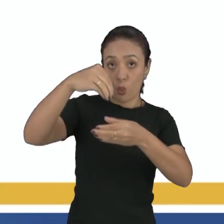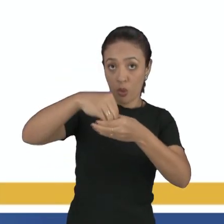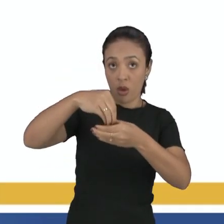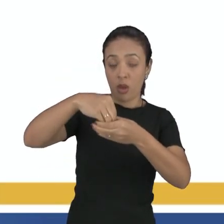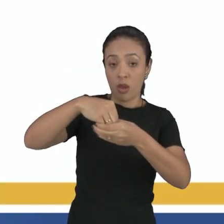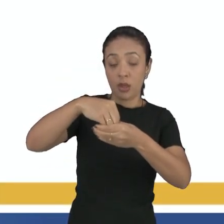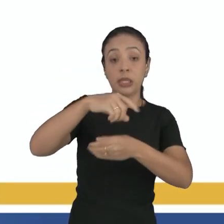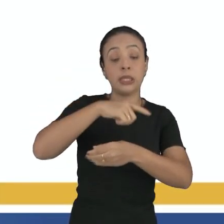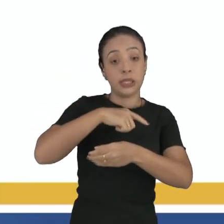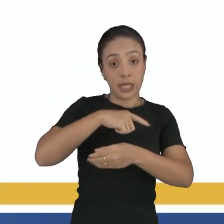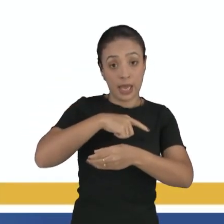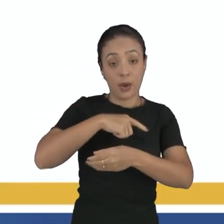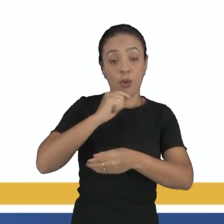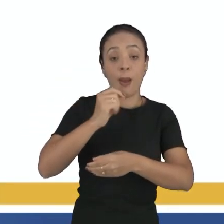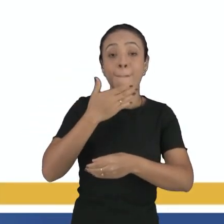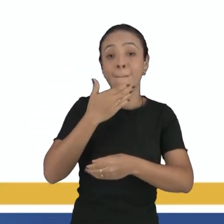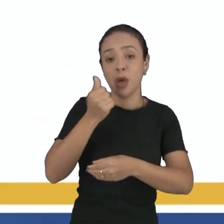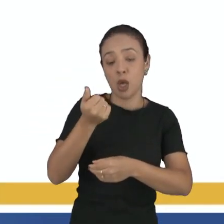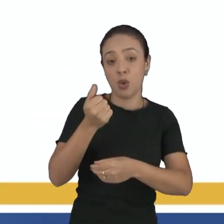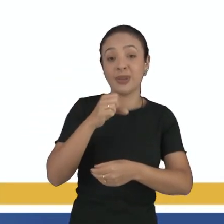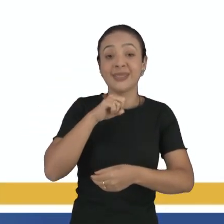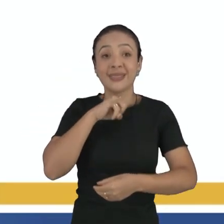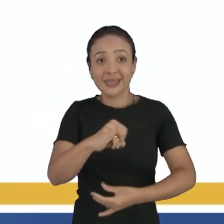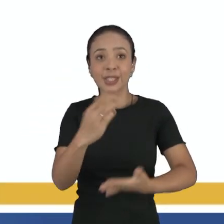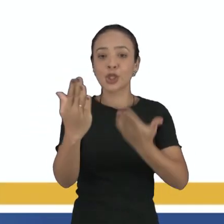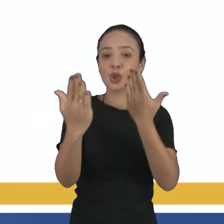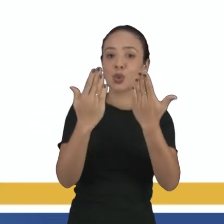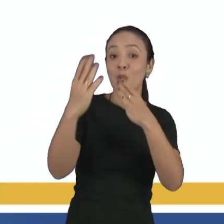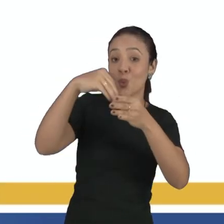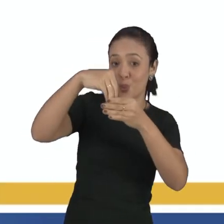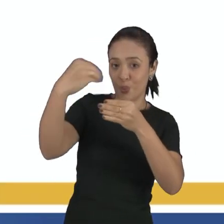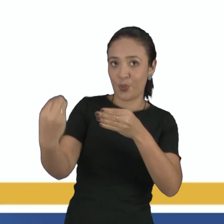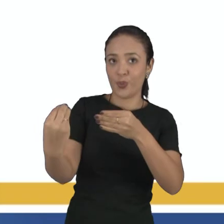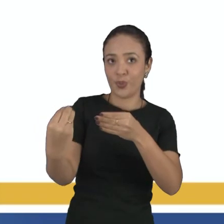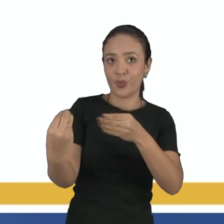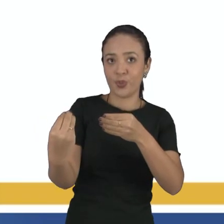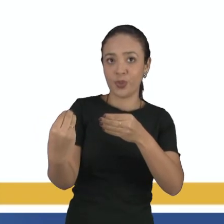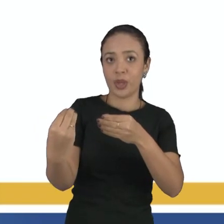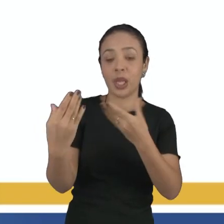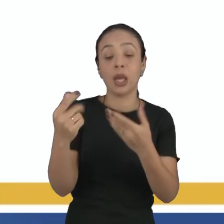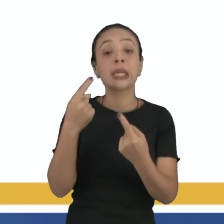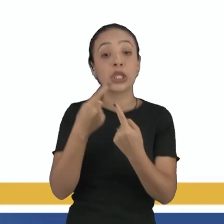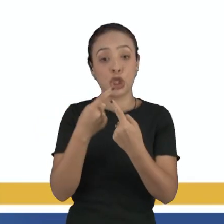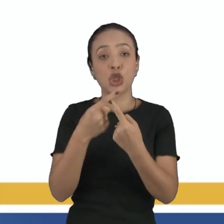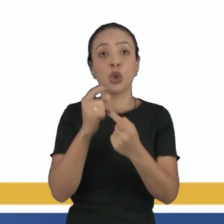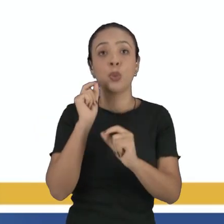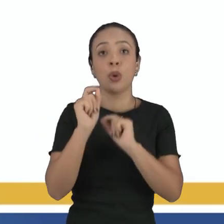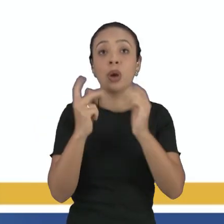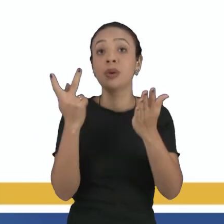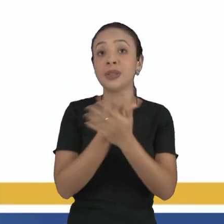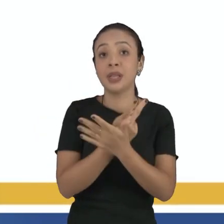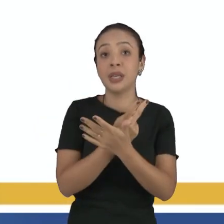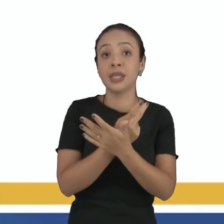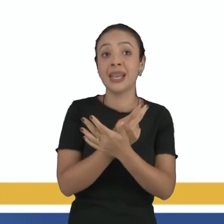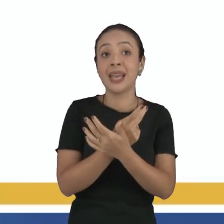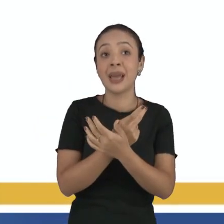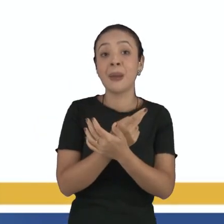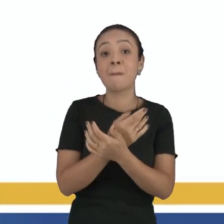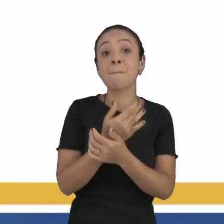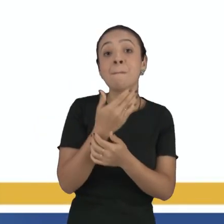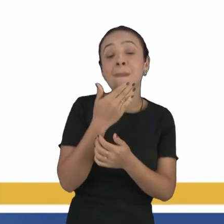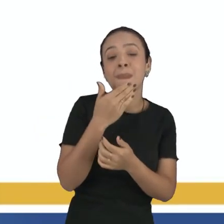interna apresenta algumas vantagens em relação à fertilização externa. Nesse tipo de fecundação, há uma